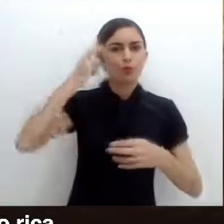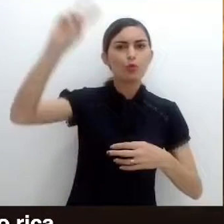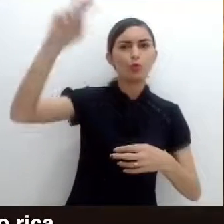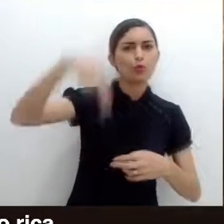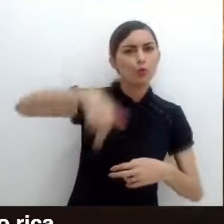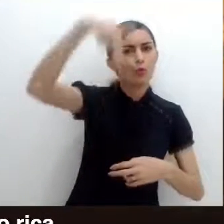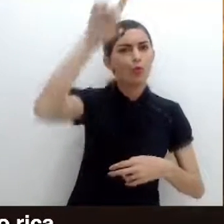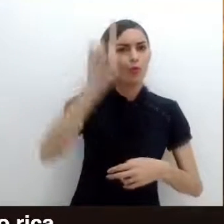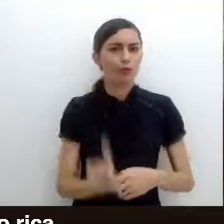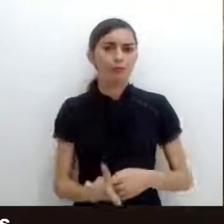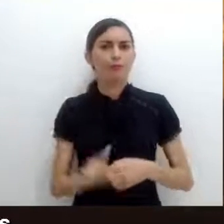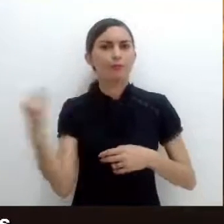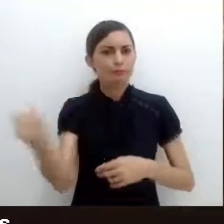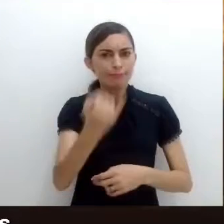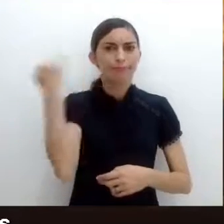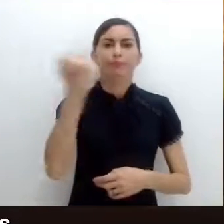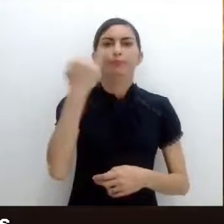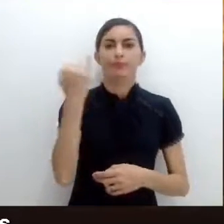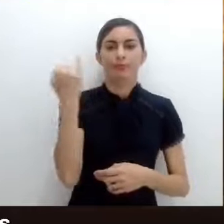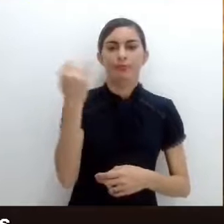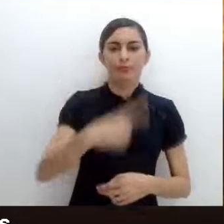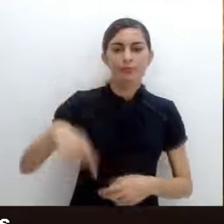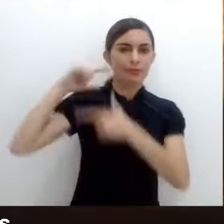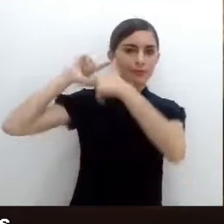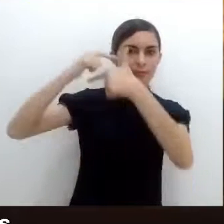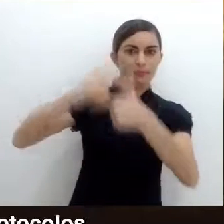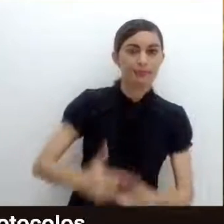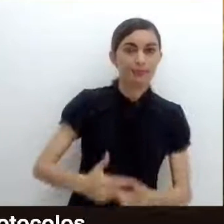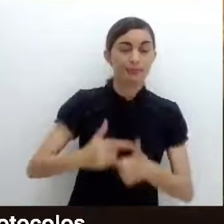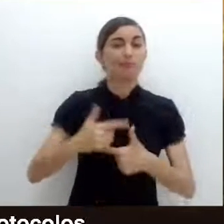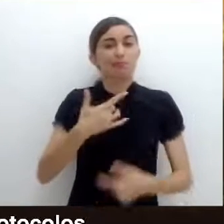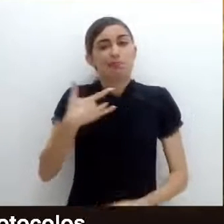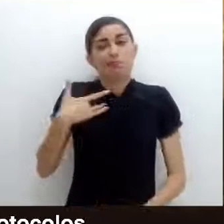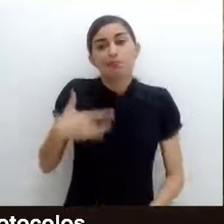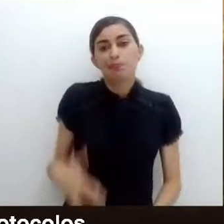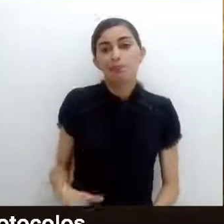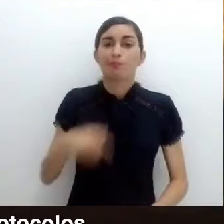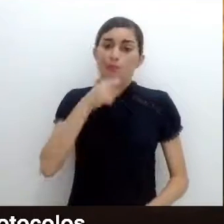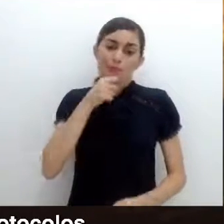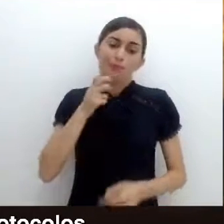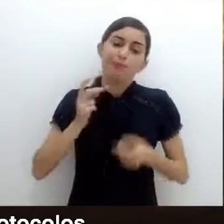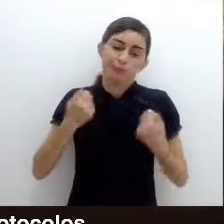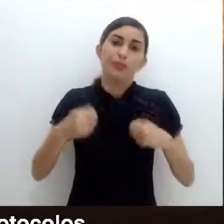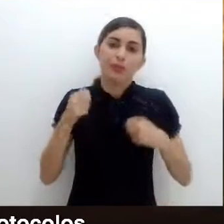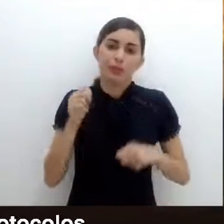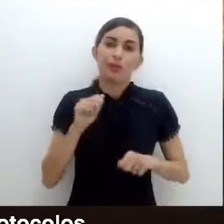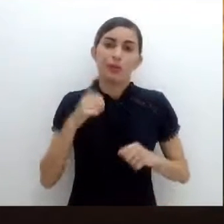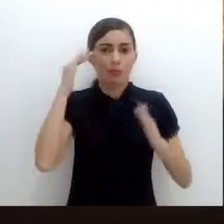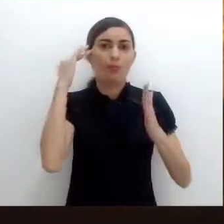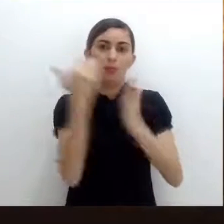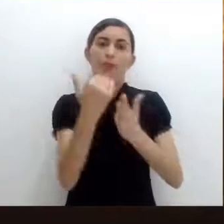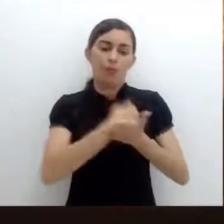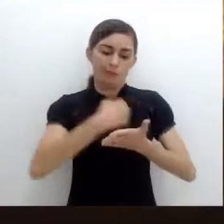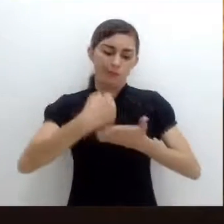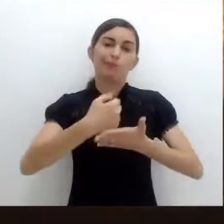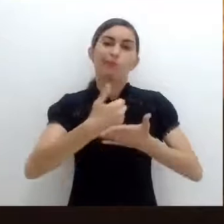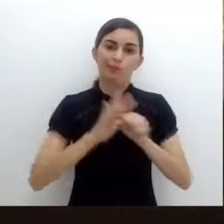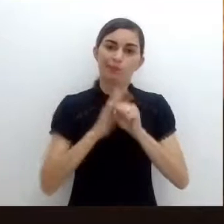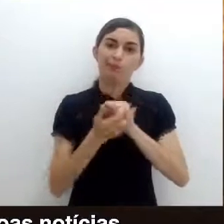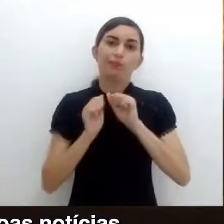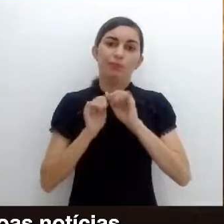cultura nordestina tão rica e tão importante para as nossas tradições. Infelizmente, ainda precisamos observar os protocolos impostos pela